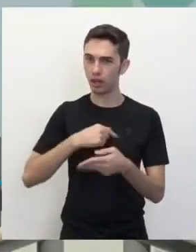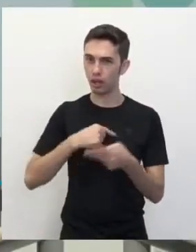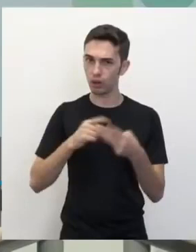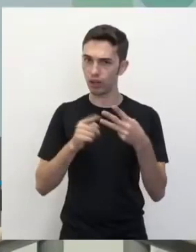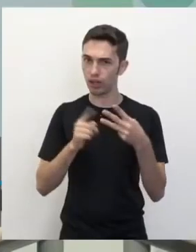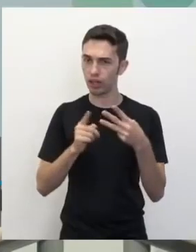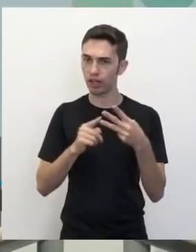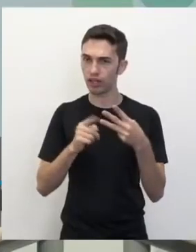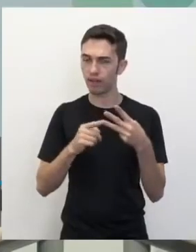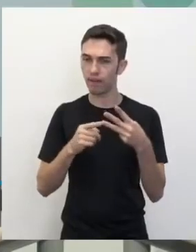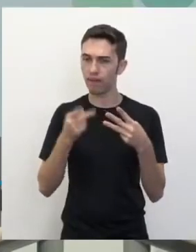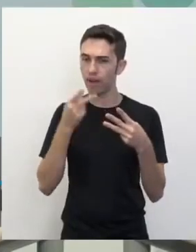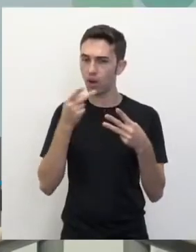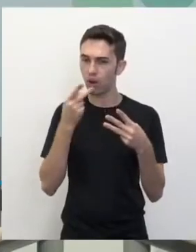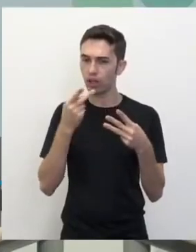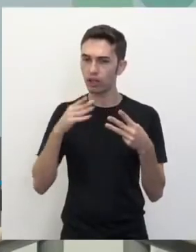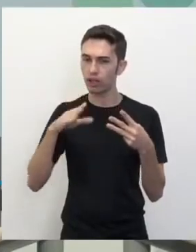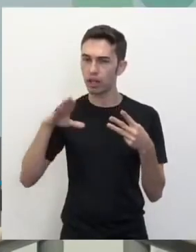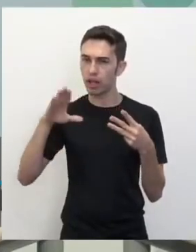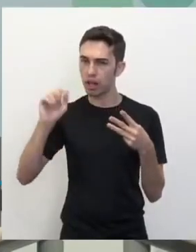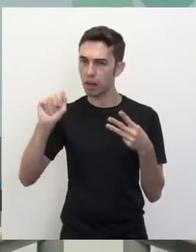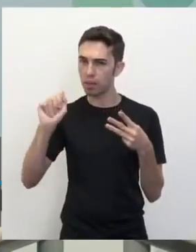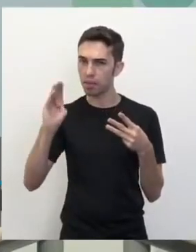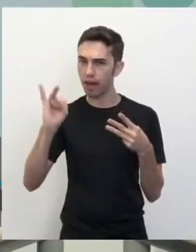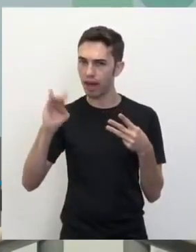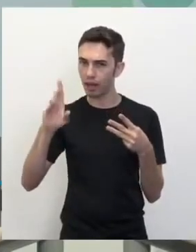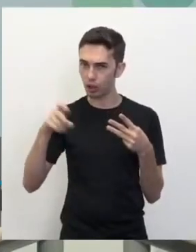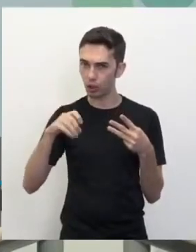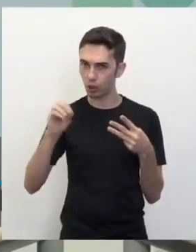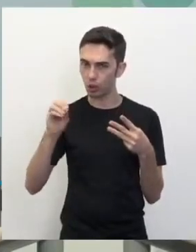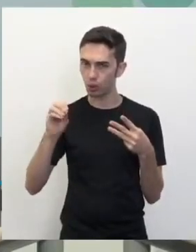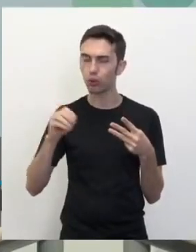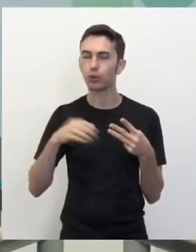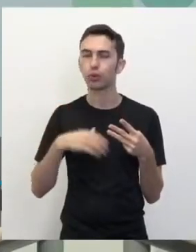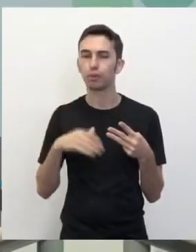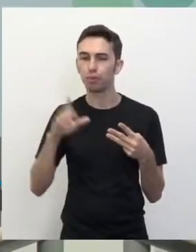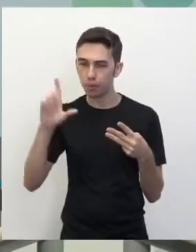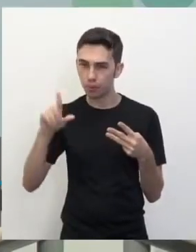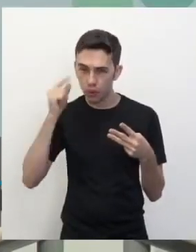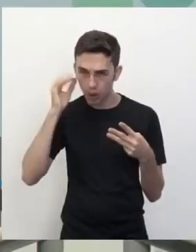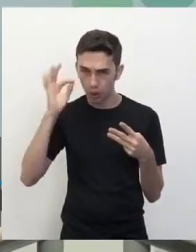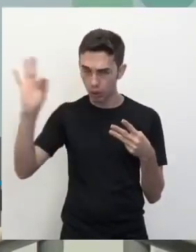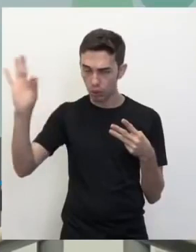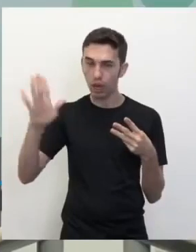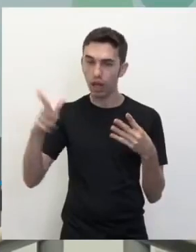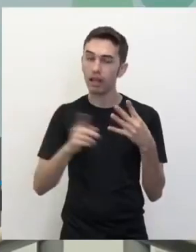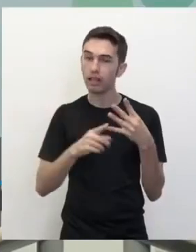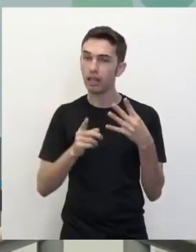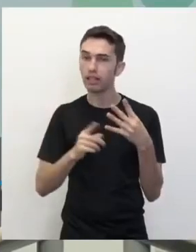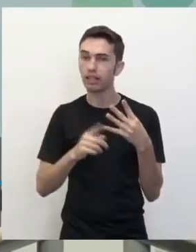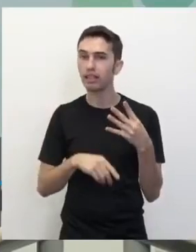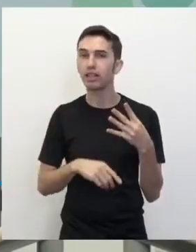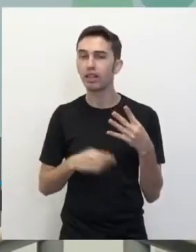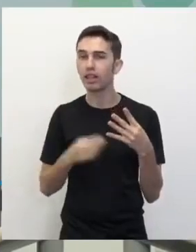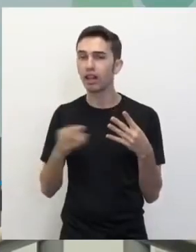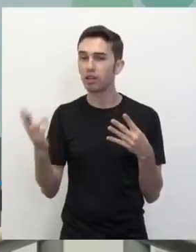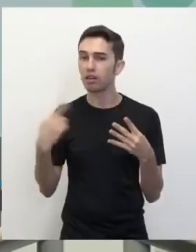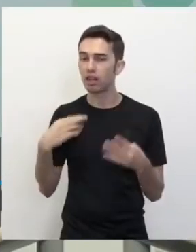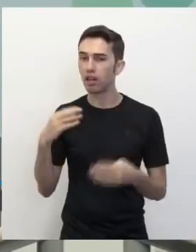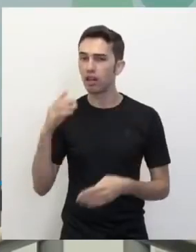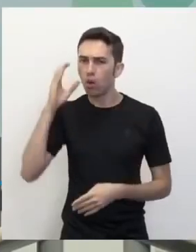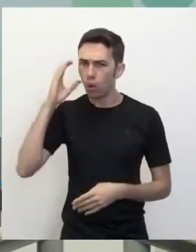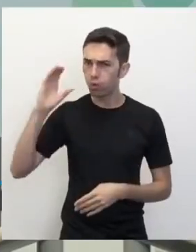maioria colocou até o som baixo do agudo do anterior, que era do passarinho. Nesse aqui, colocaram como